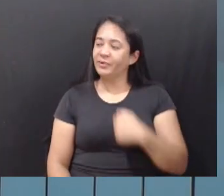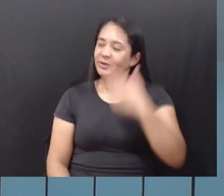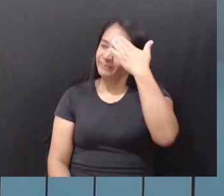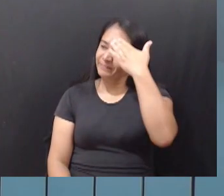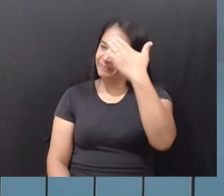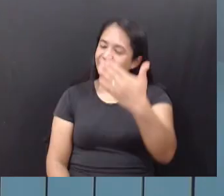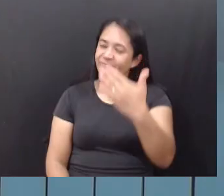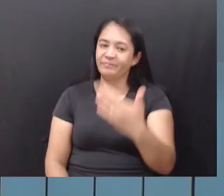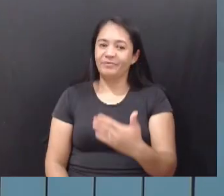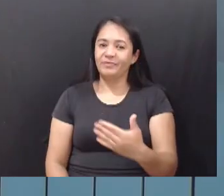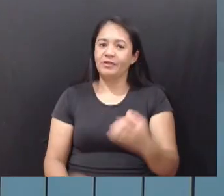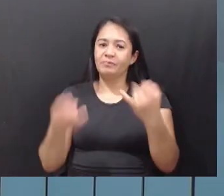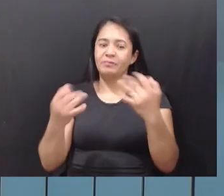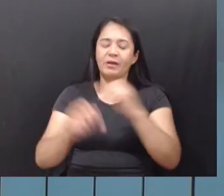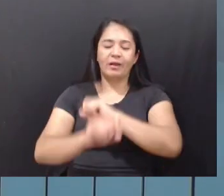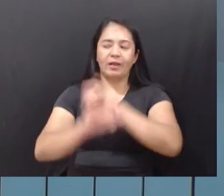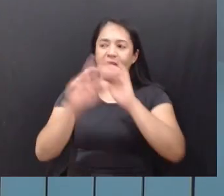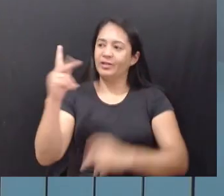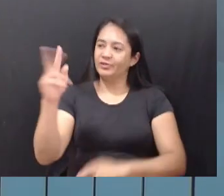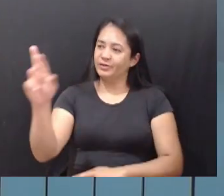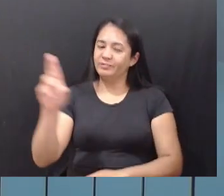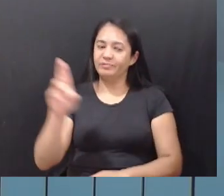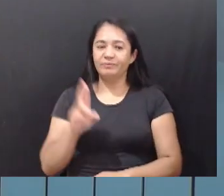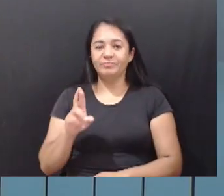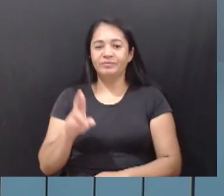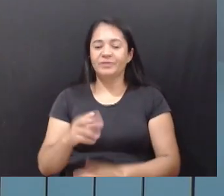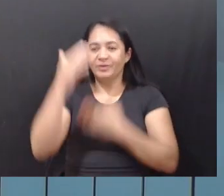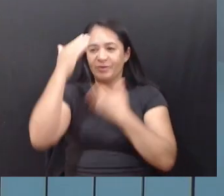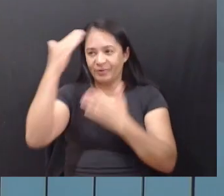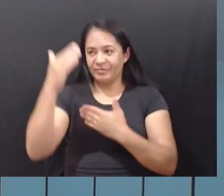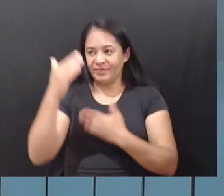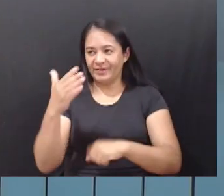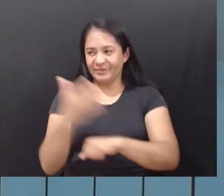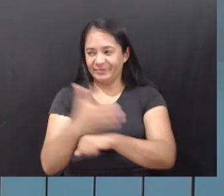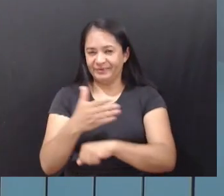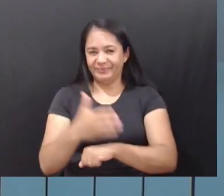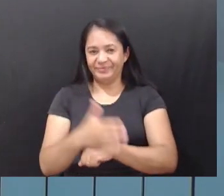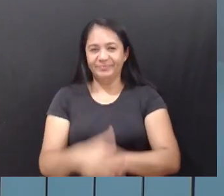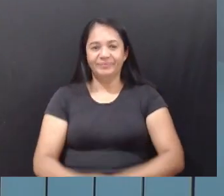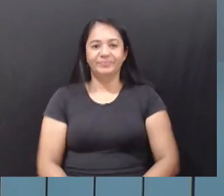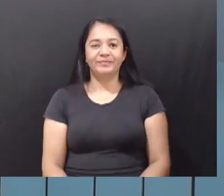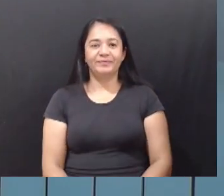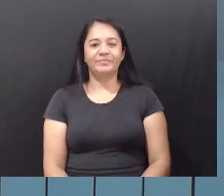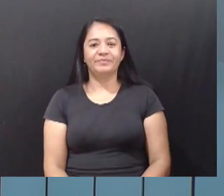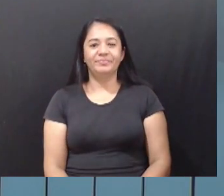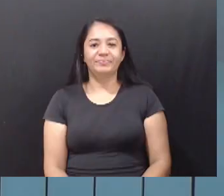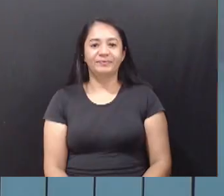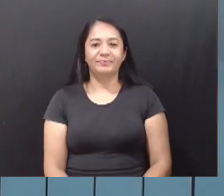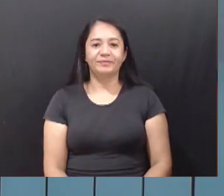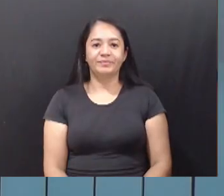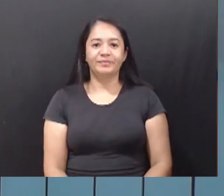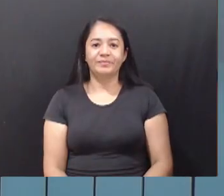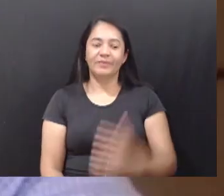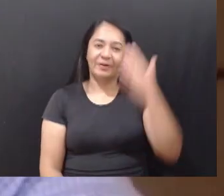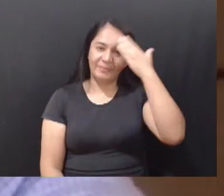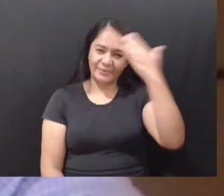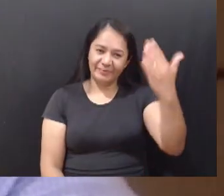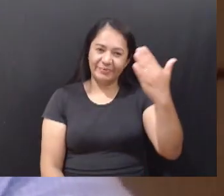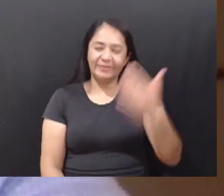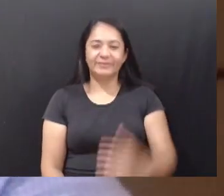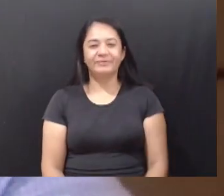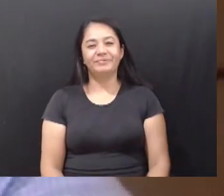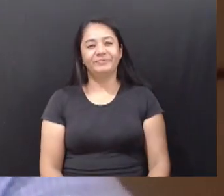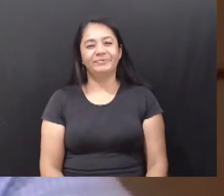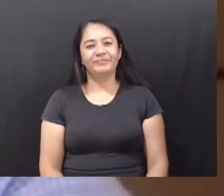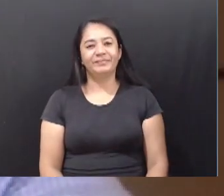agradeço muito, foi muito esclarecedor as suas respostas. Obrigada pela sua participação aqui no Saúde Agora. Muito obrigado.